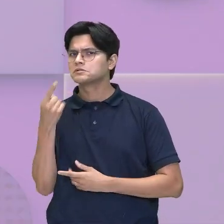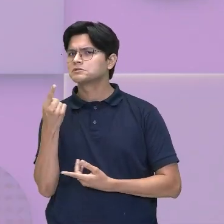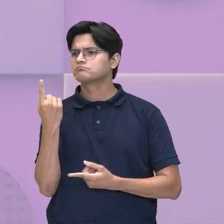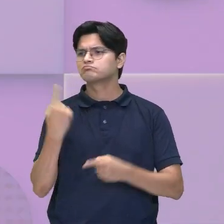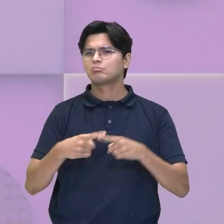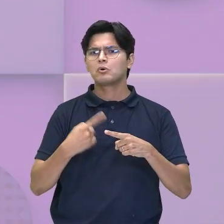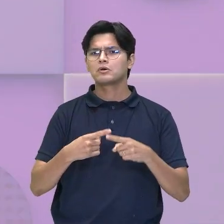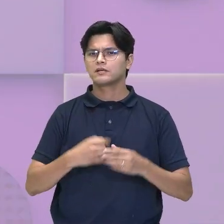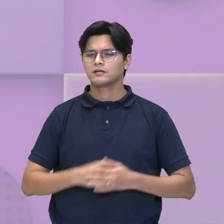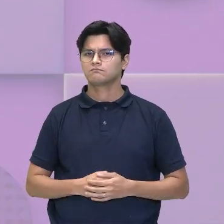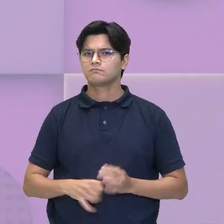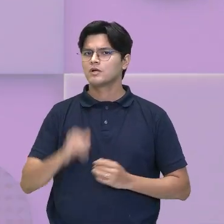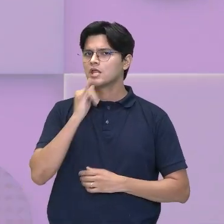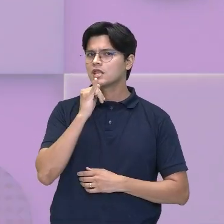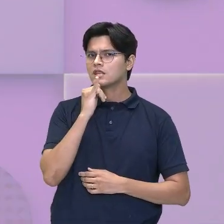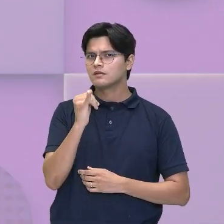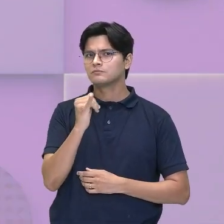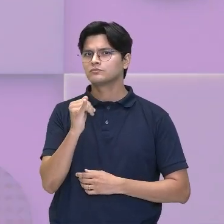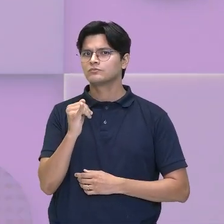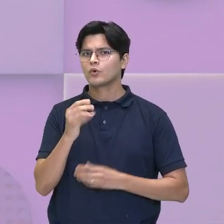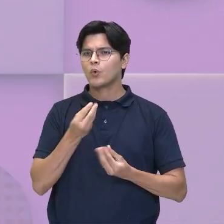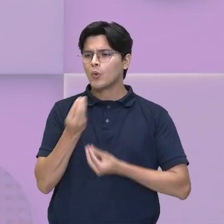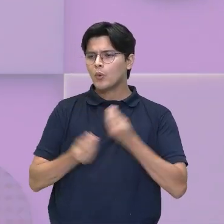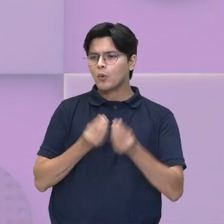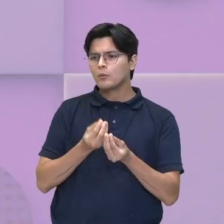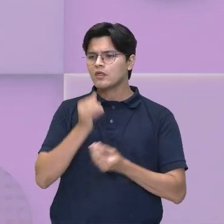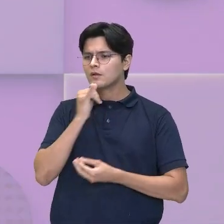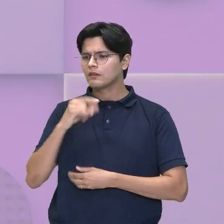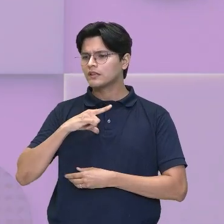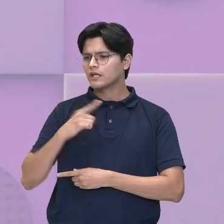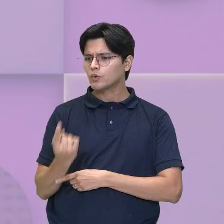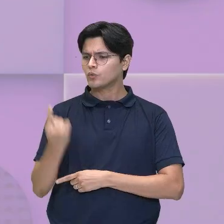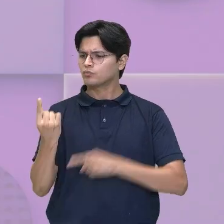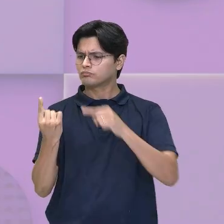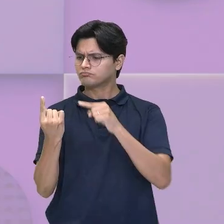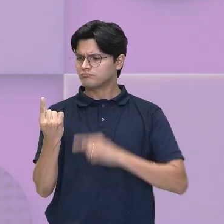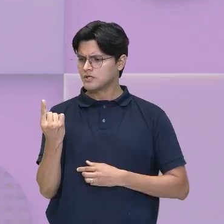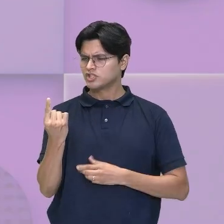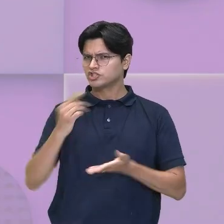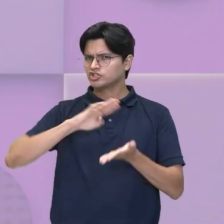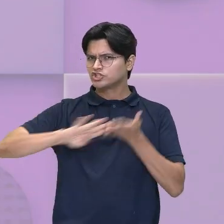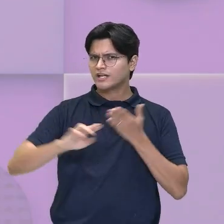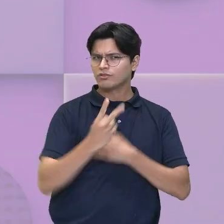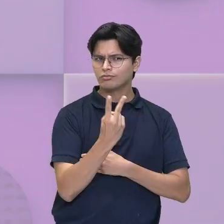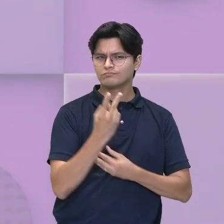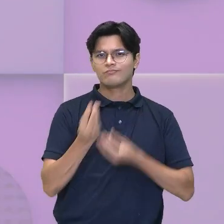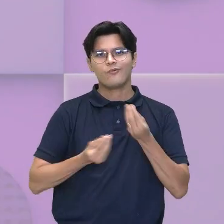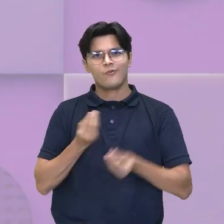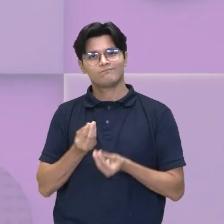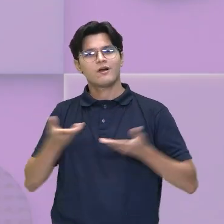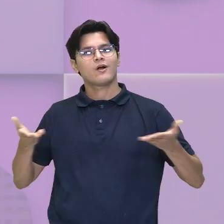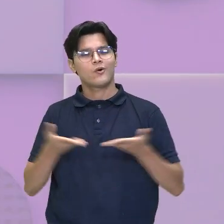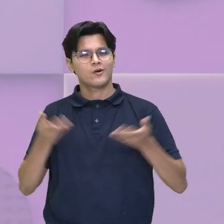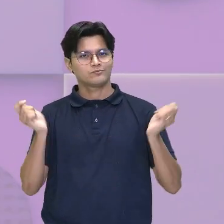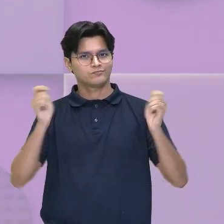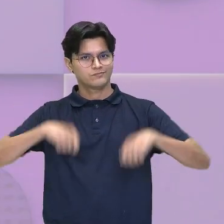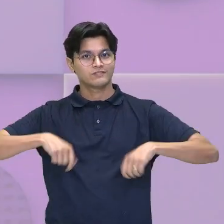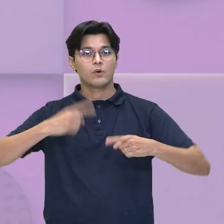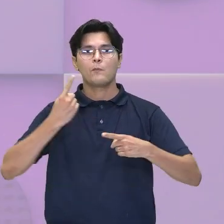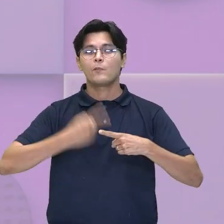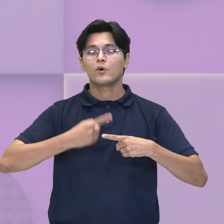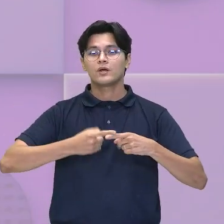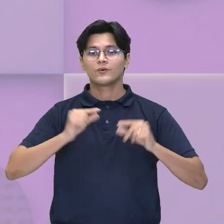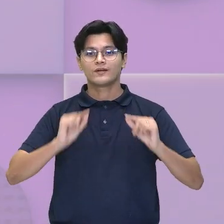eu vou tirar 2 se eu só tenho 1? Pois é, agora você pode. Por quê? Porque agora